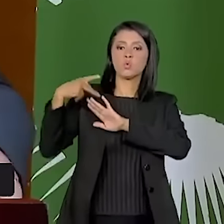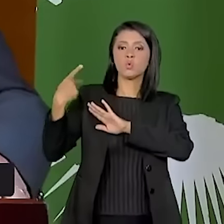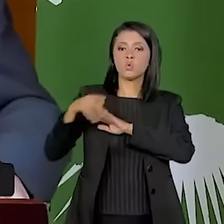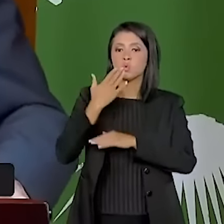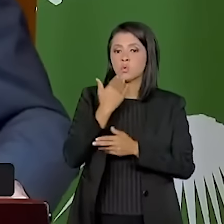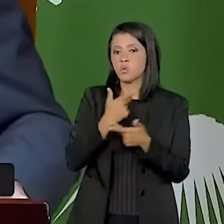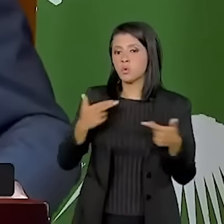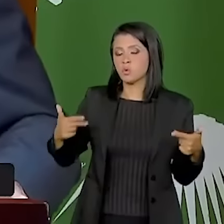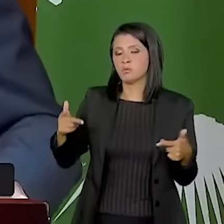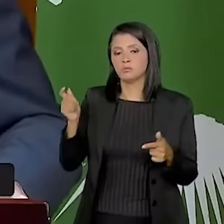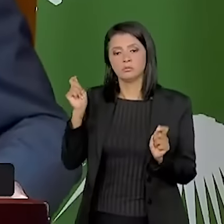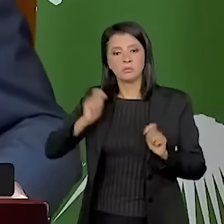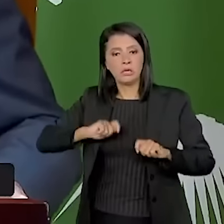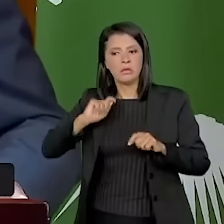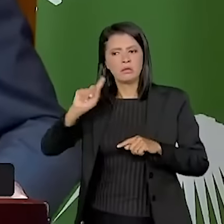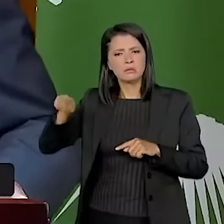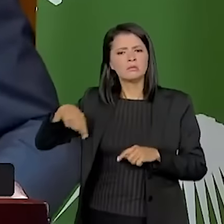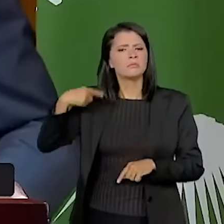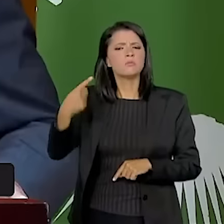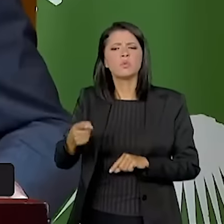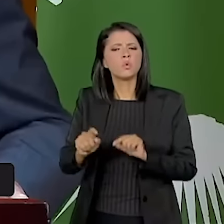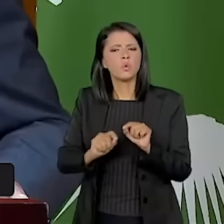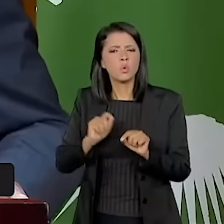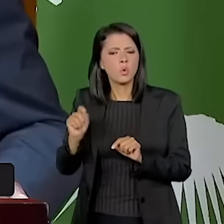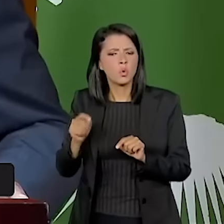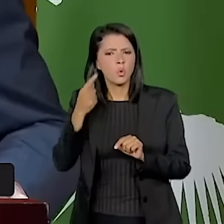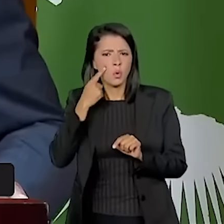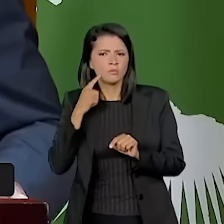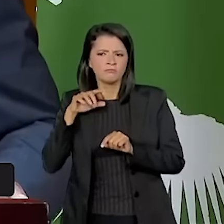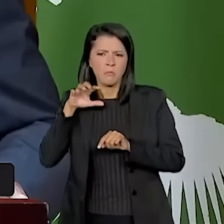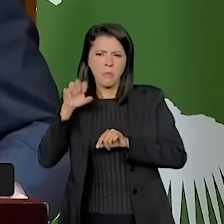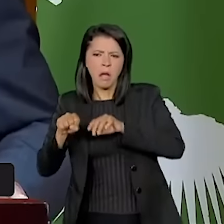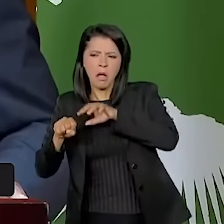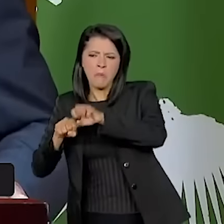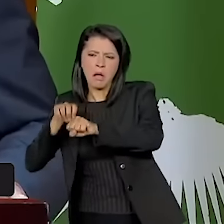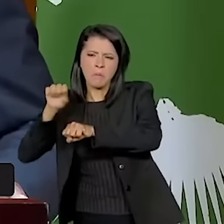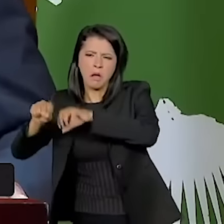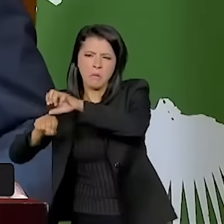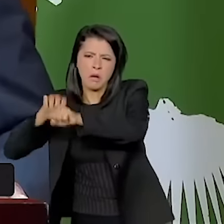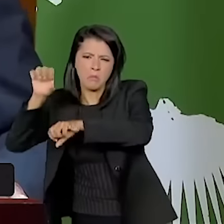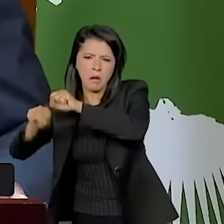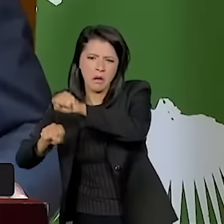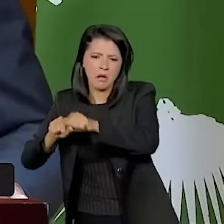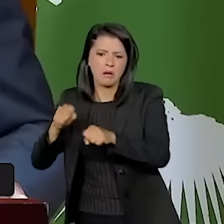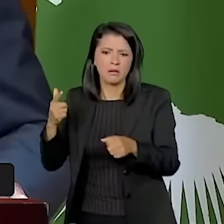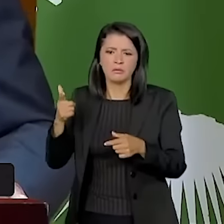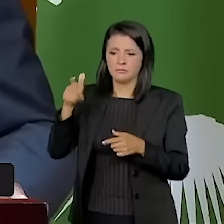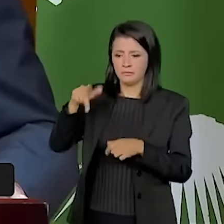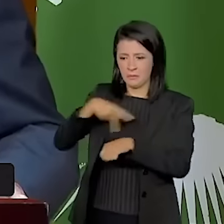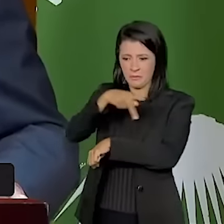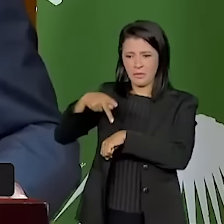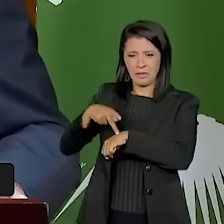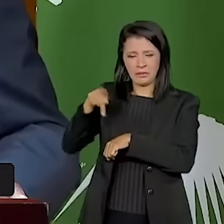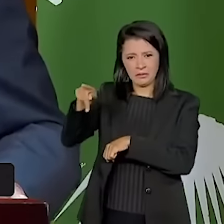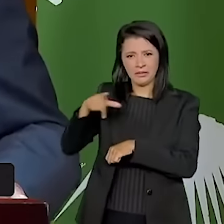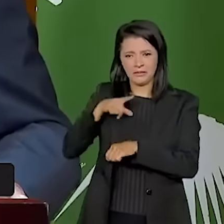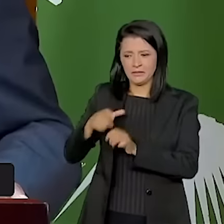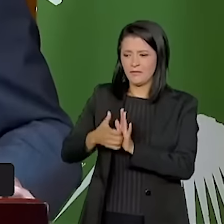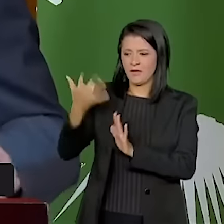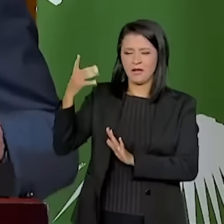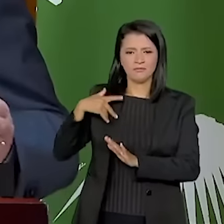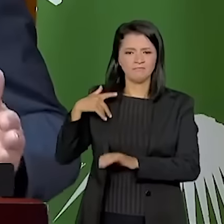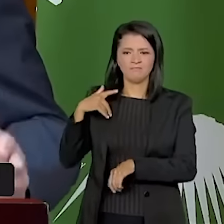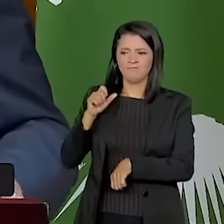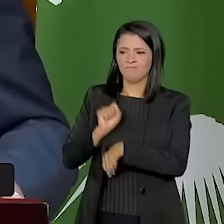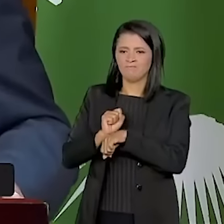alimentos. Depois do processo de colonização, esse país, muitos deles